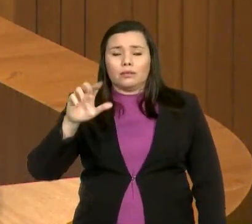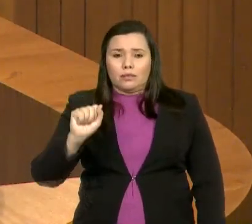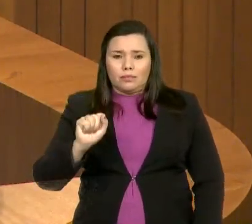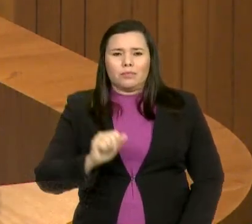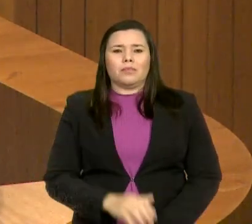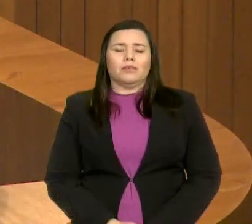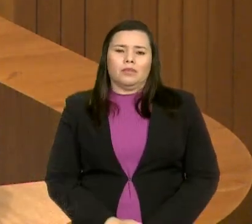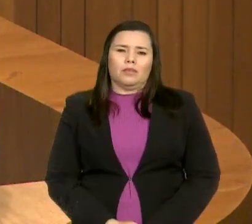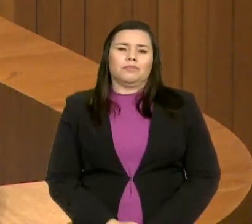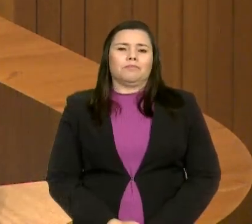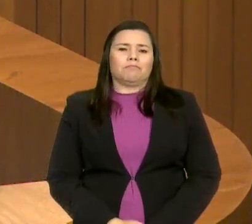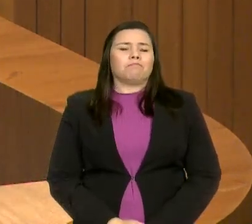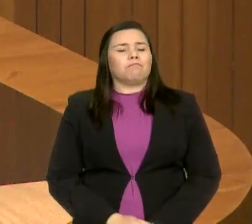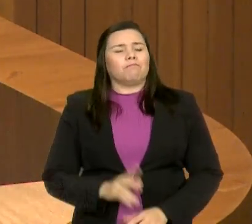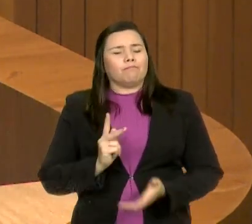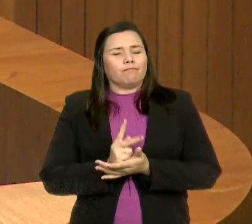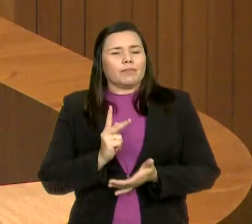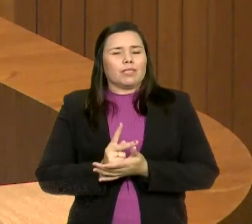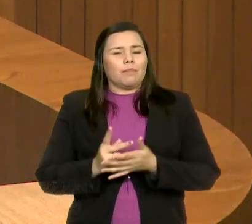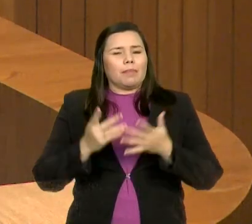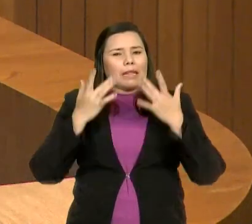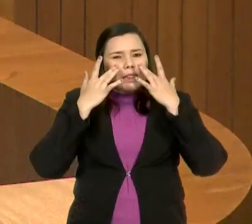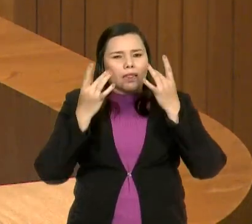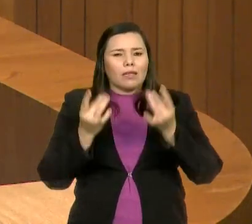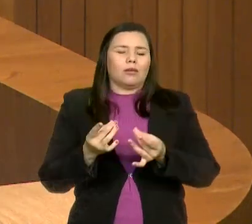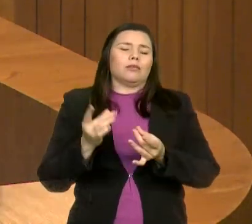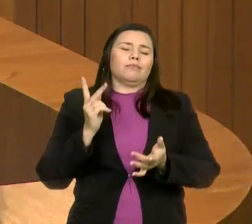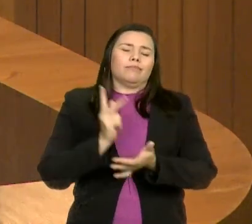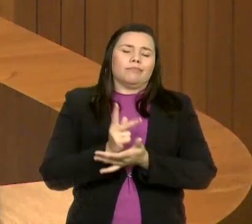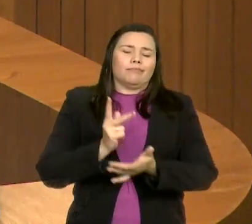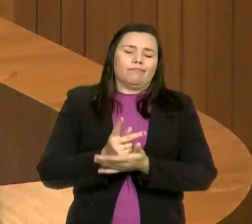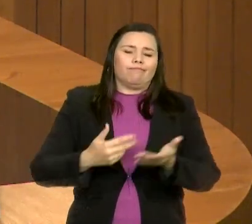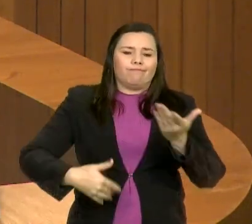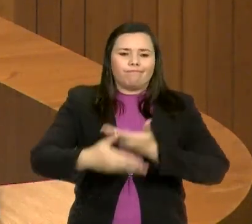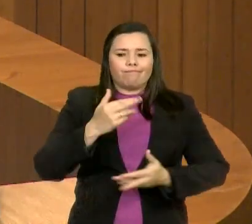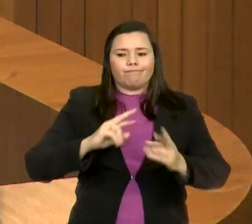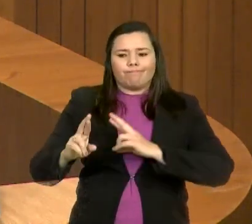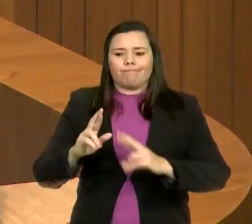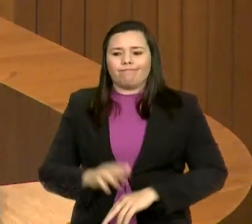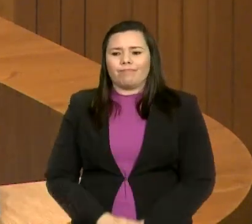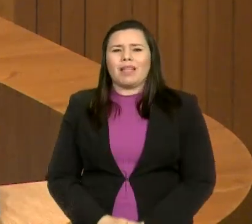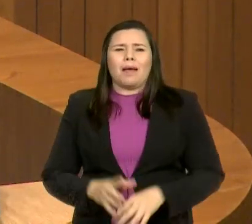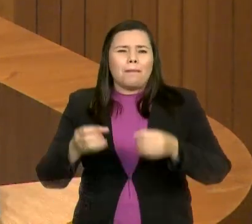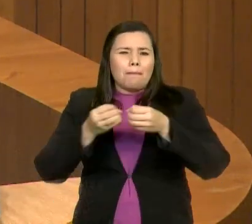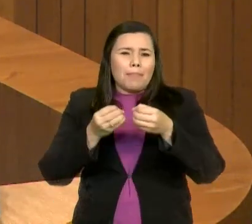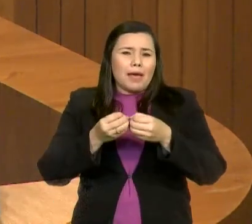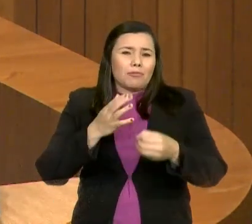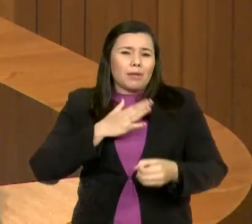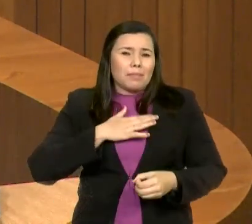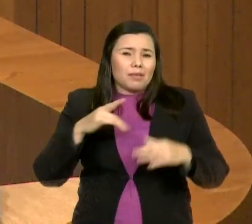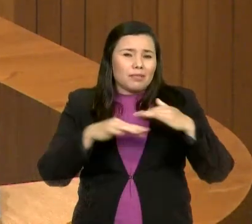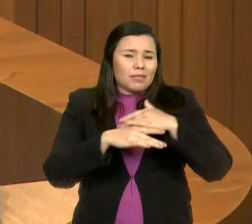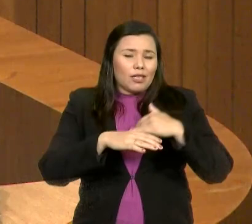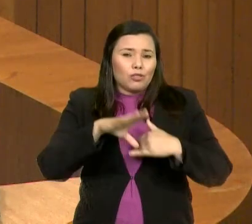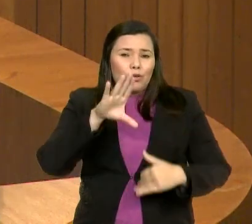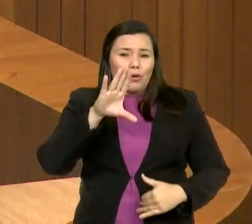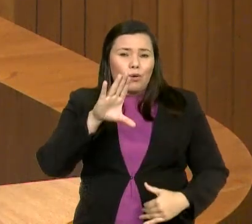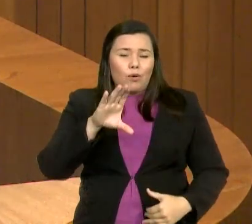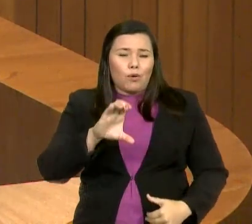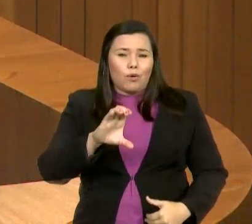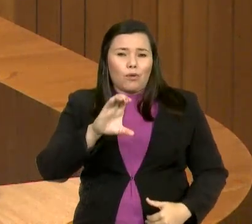deputado da terra, porque Caxias é a co-irmã da minha cidade, Codó. E Caxias está sendo muito